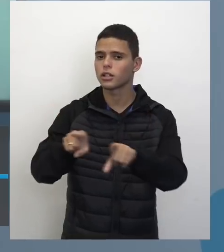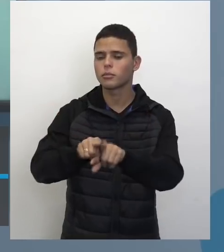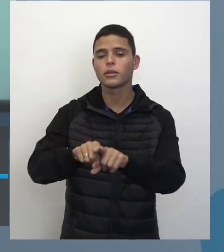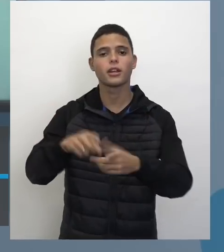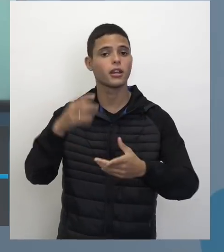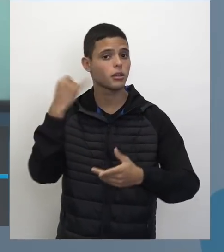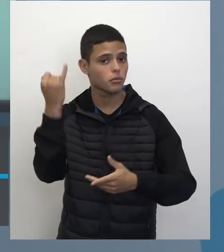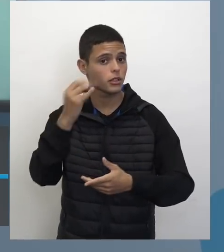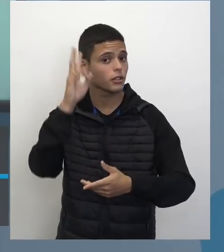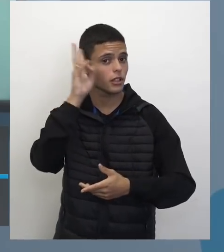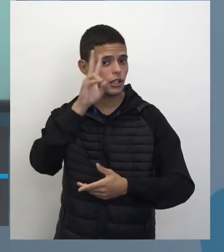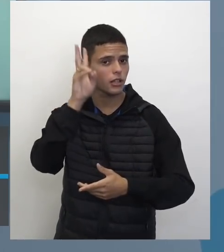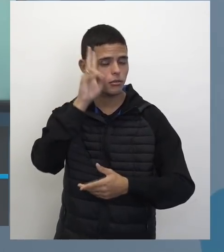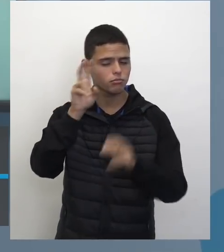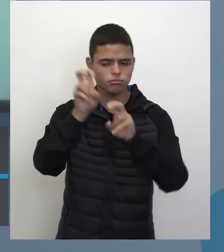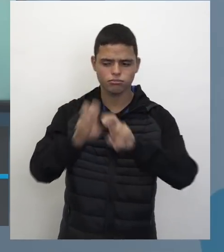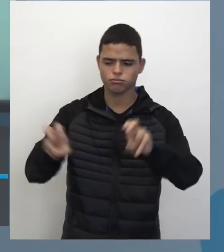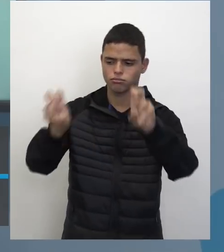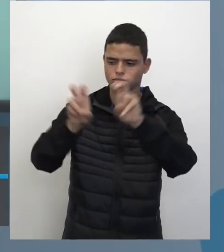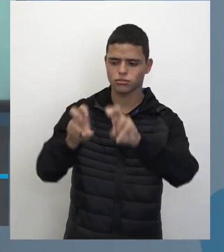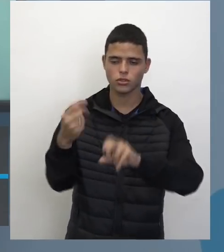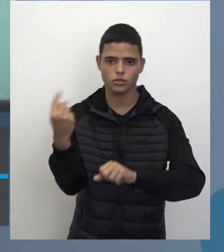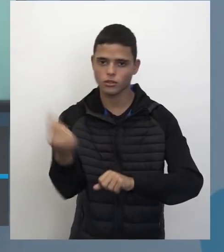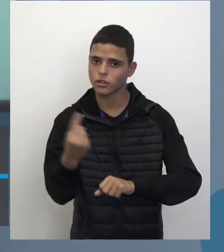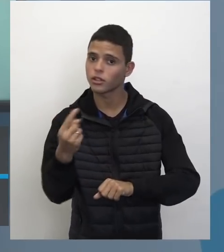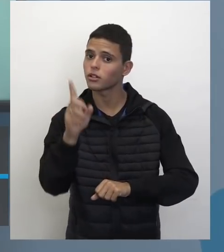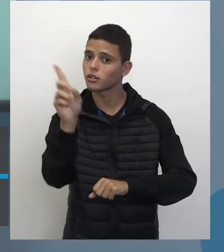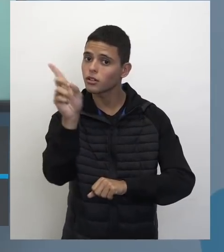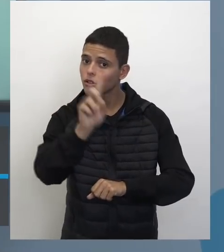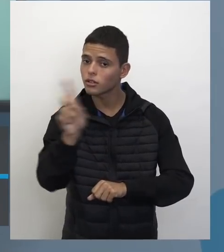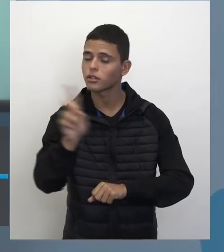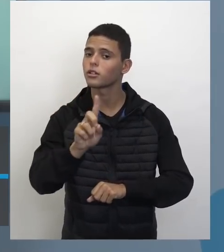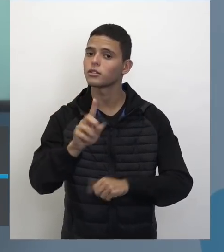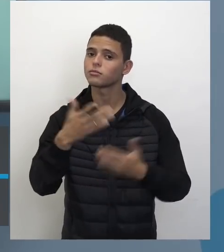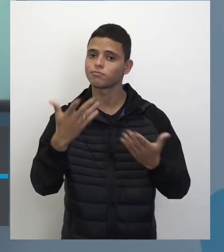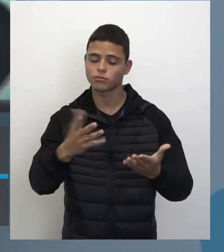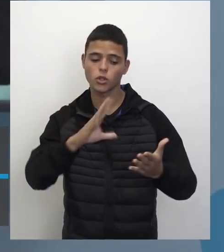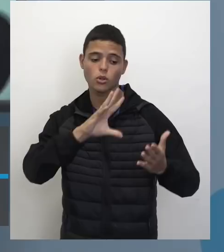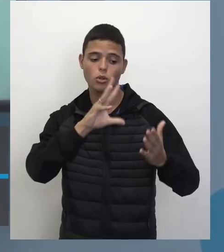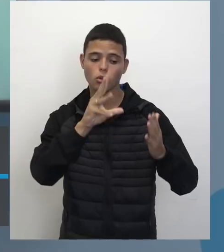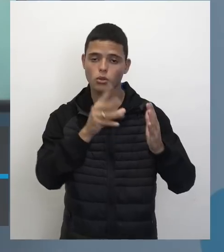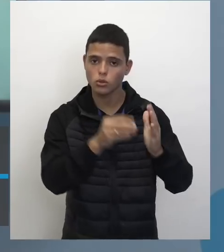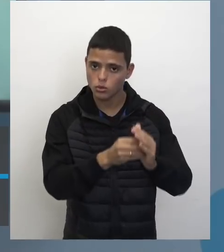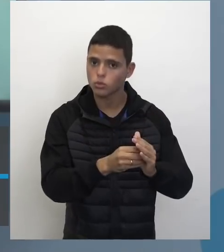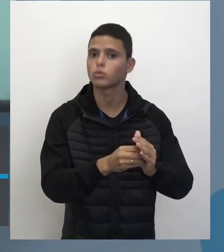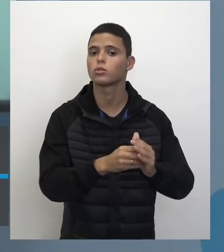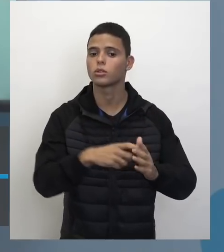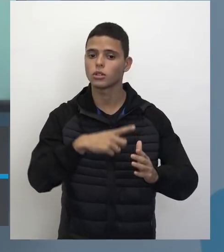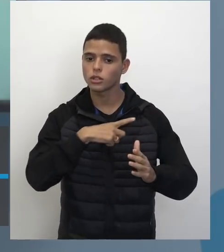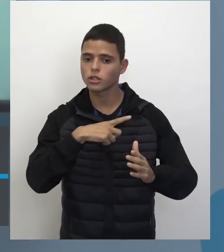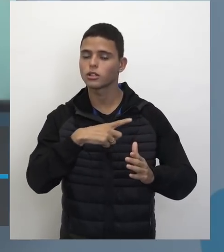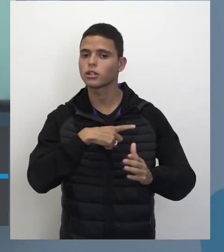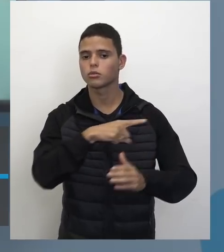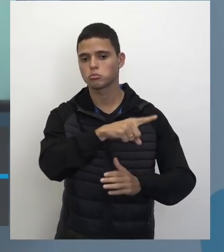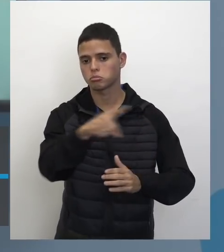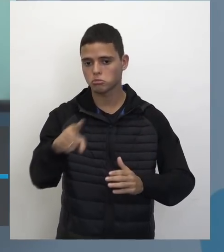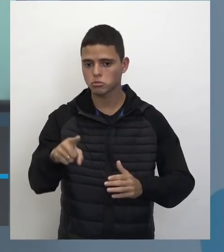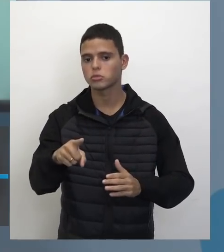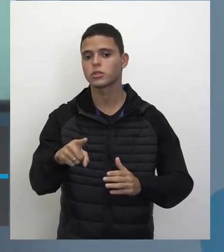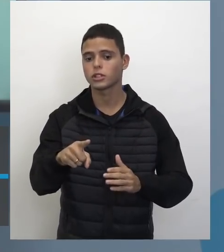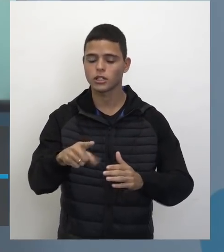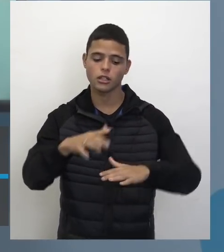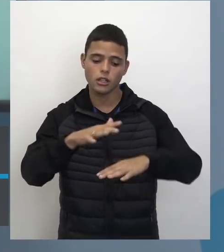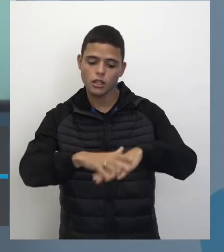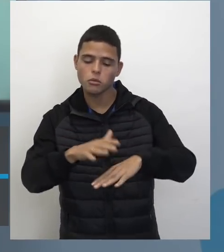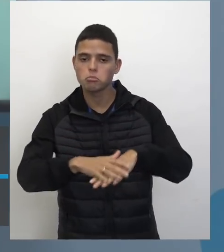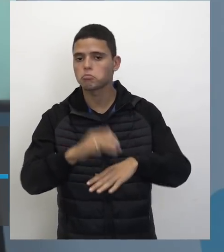que a programação não é uma área isolada. Então, boa parte do que a gente vai trazer aqui são noções e são aspectos que vocês têm aí nas aulas de